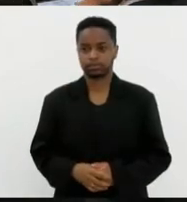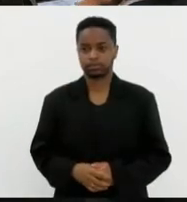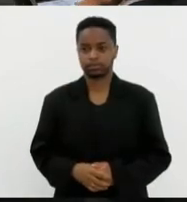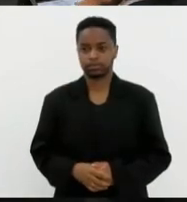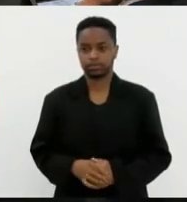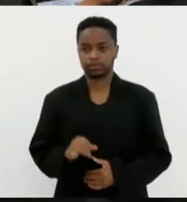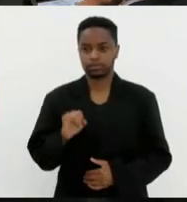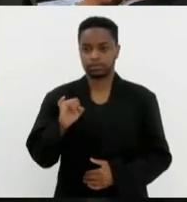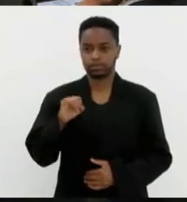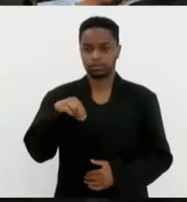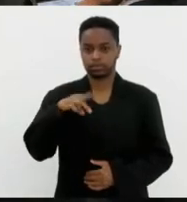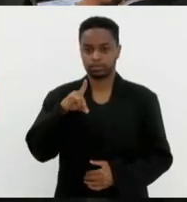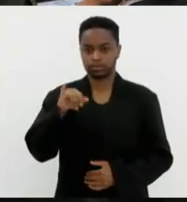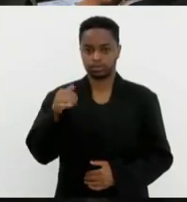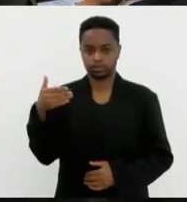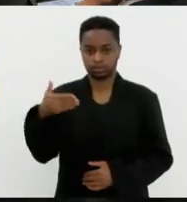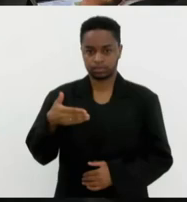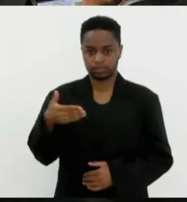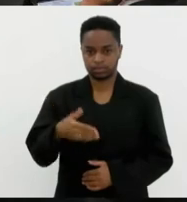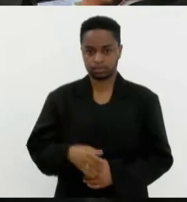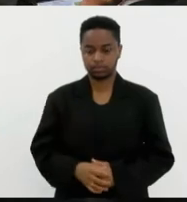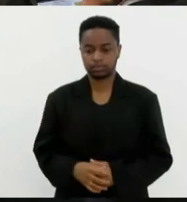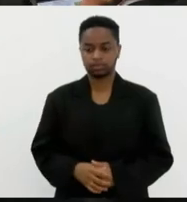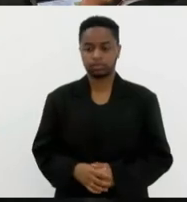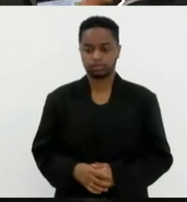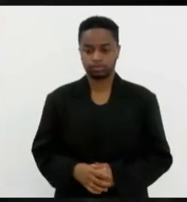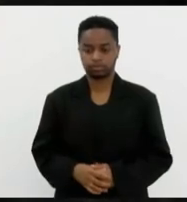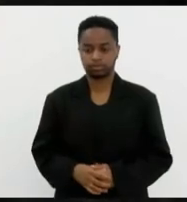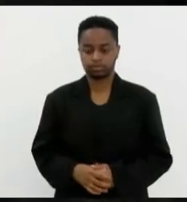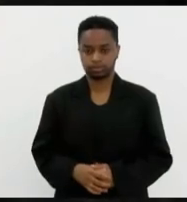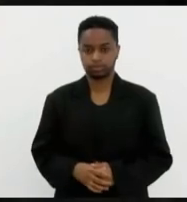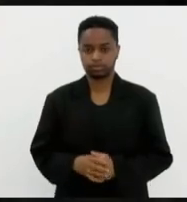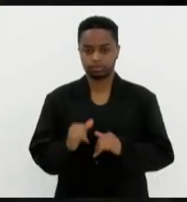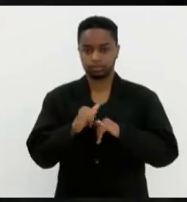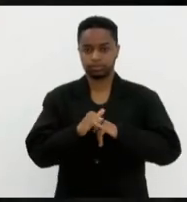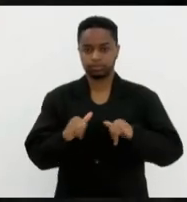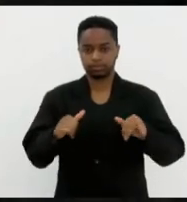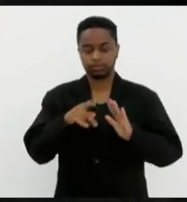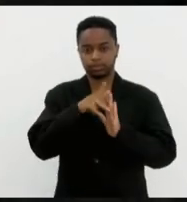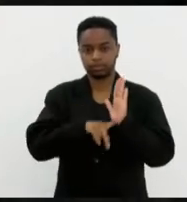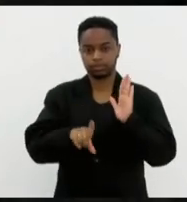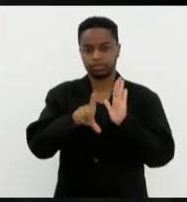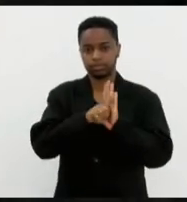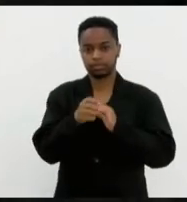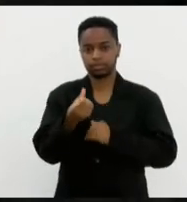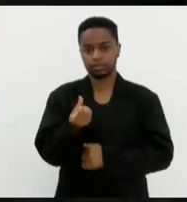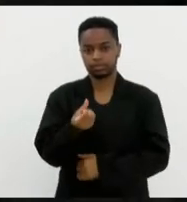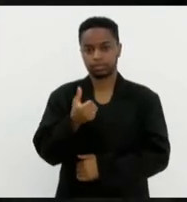Índia, presença no painel. Já deu? Anuncio o projeto de lei número